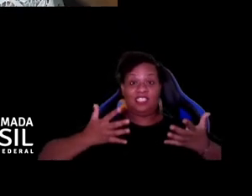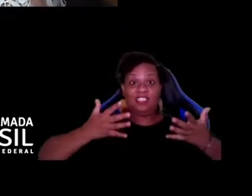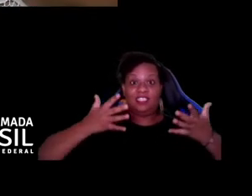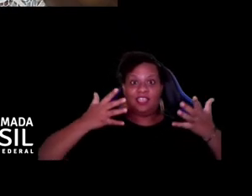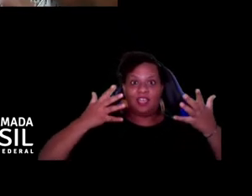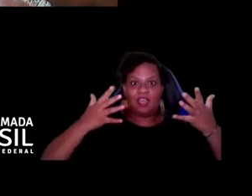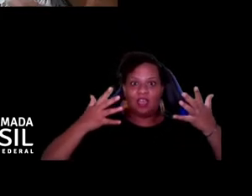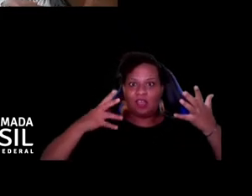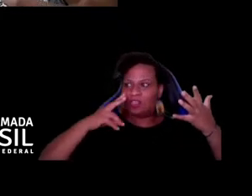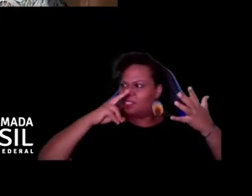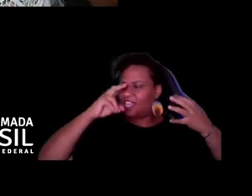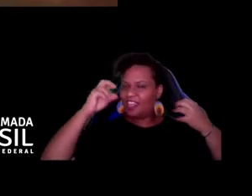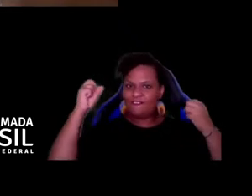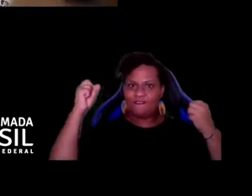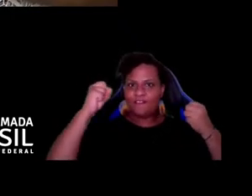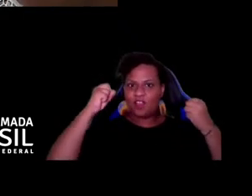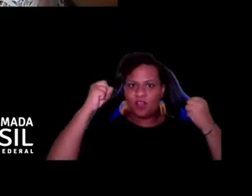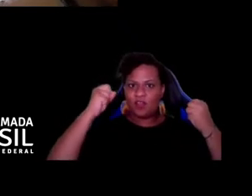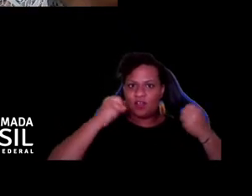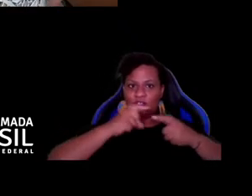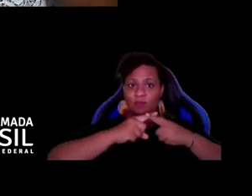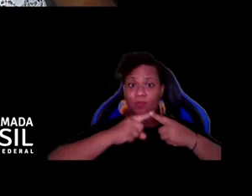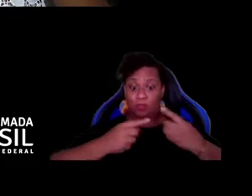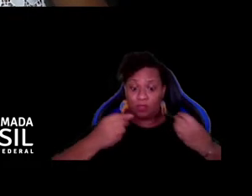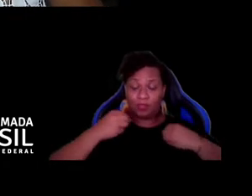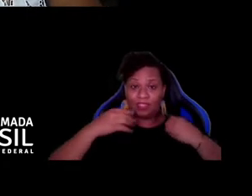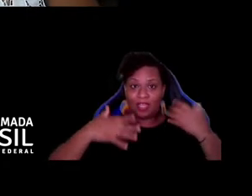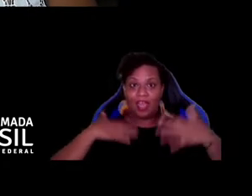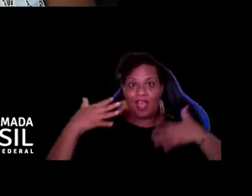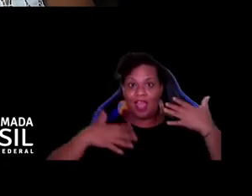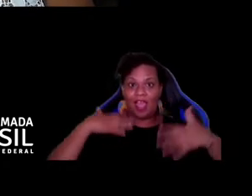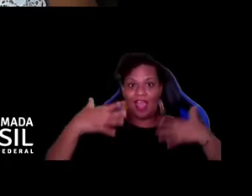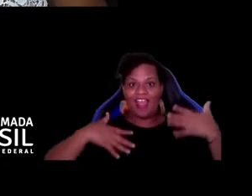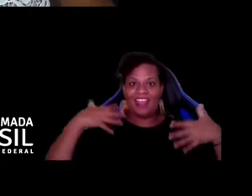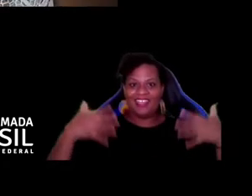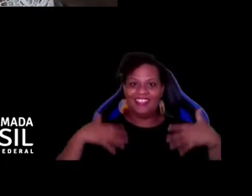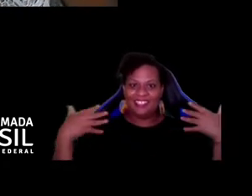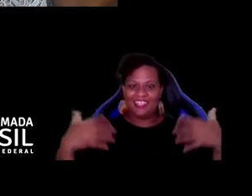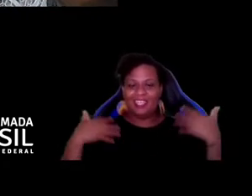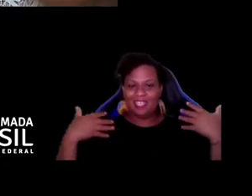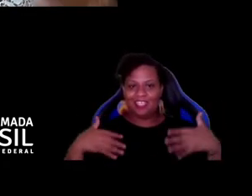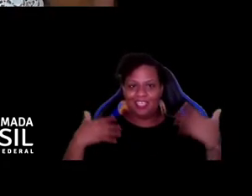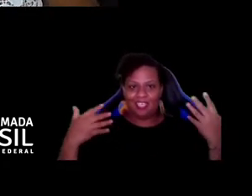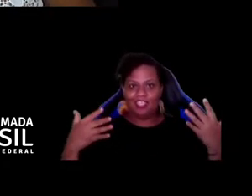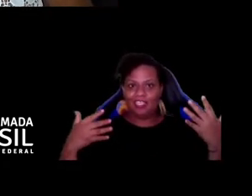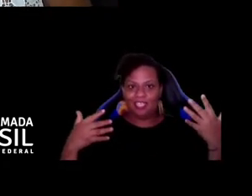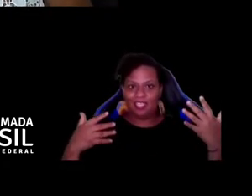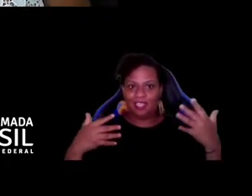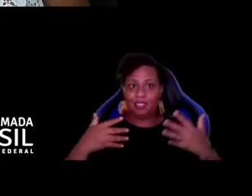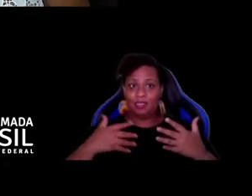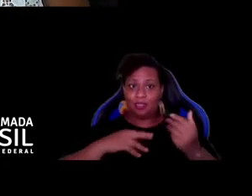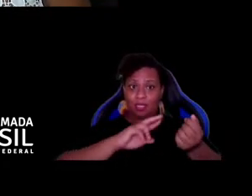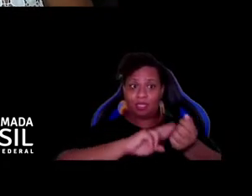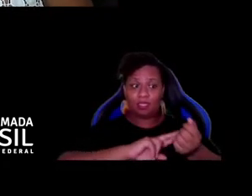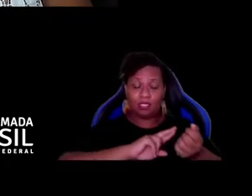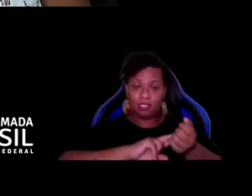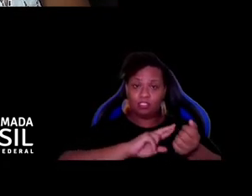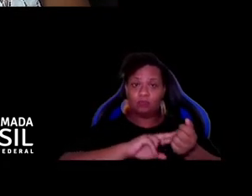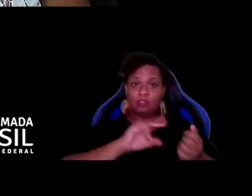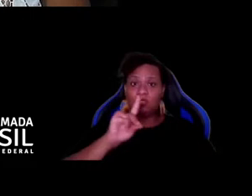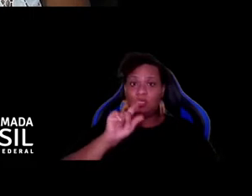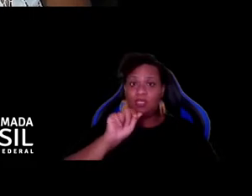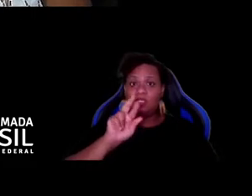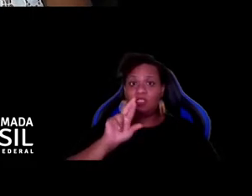esse fortalecimento, porque ele traz uma alegria conjunto com, né? A própria rítmica do daró, né? Ele é